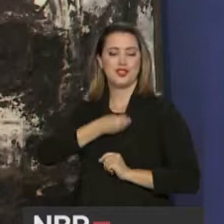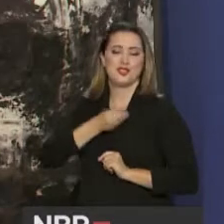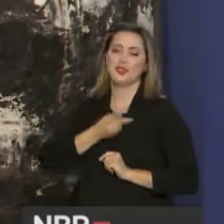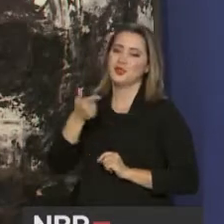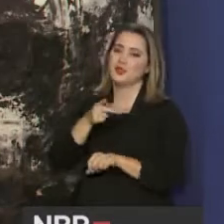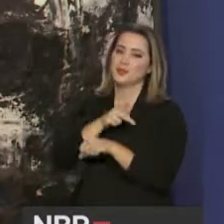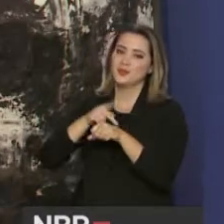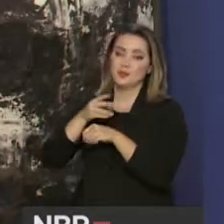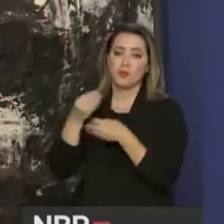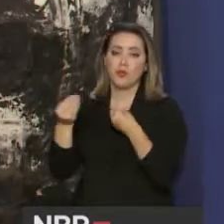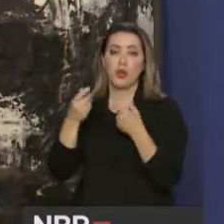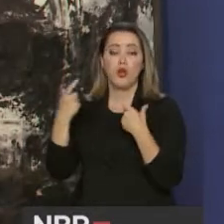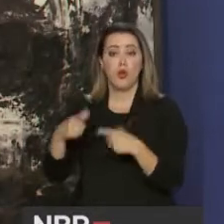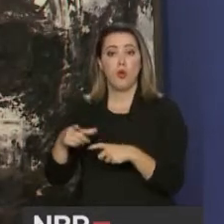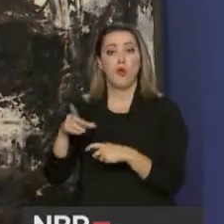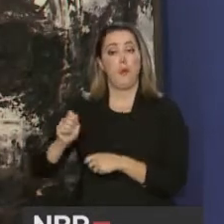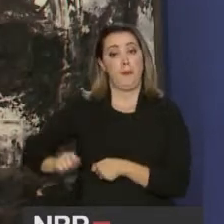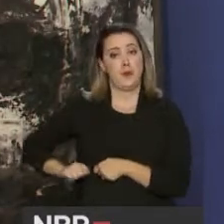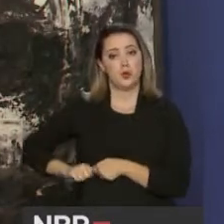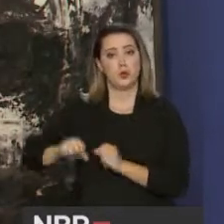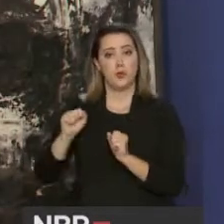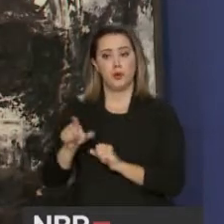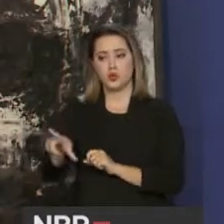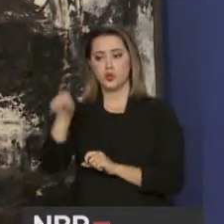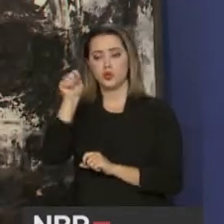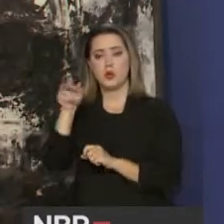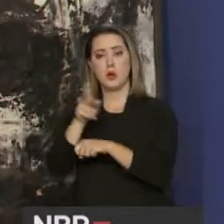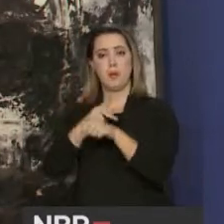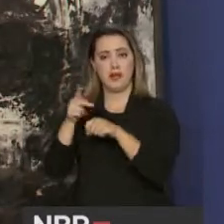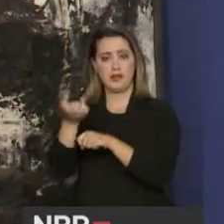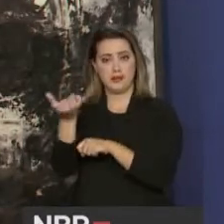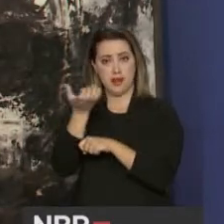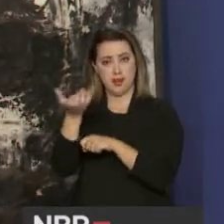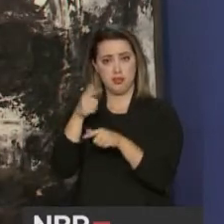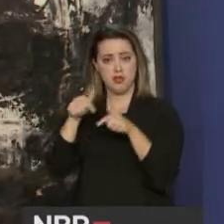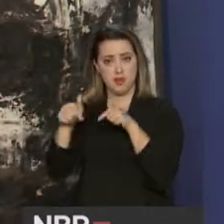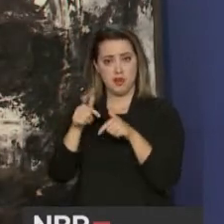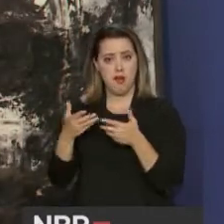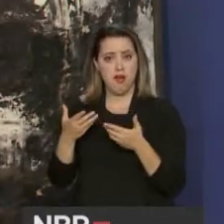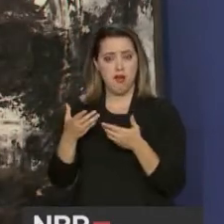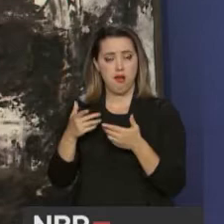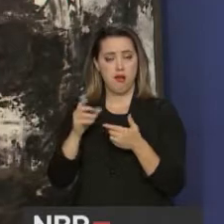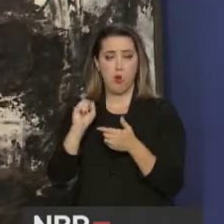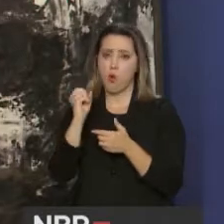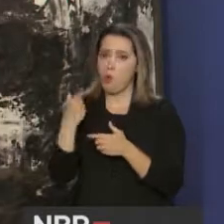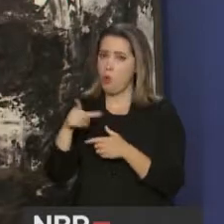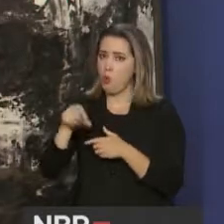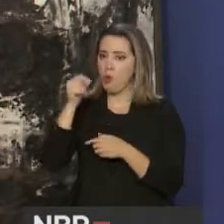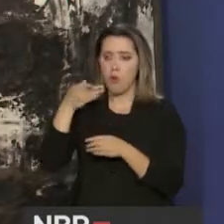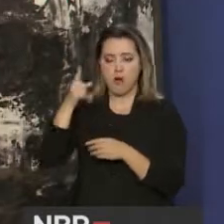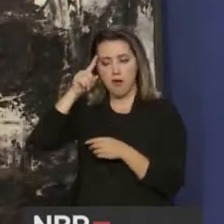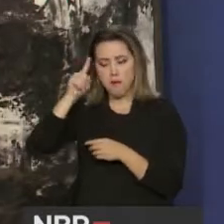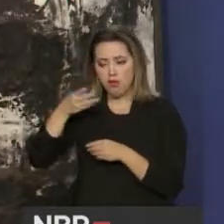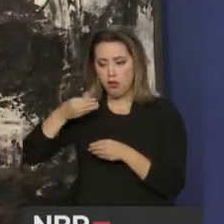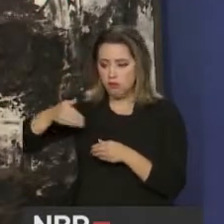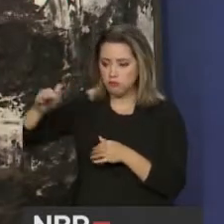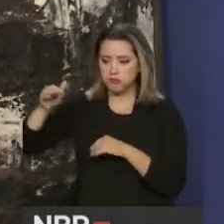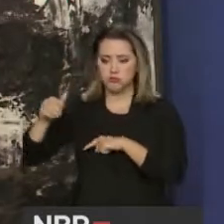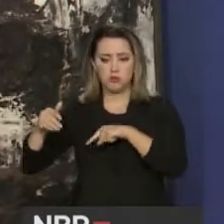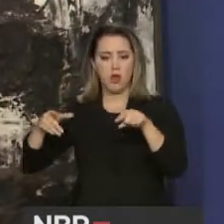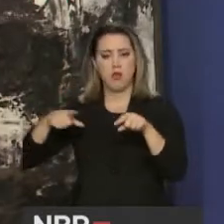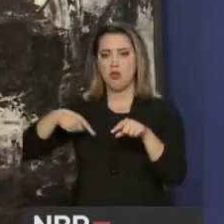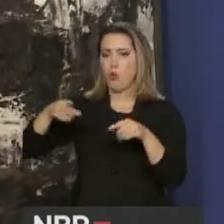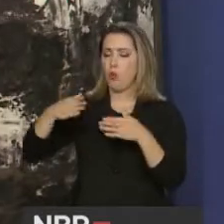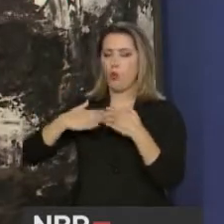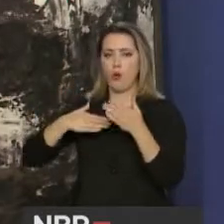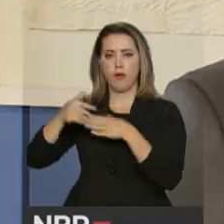país, né? O diplomata, ele pode escolher o país onde ele quer trabalhar, atuar, ou ele é encaminhado para o país